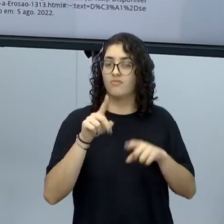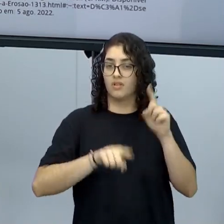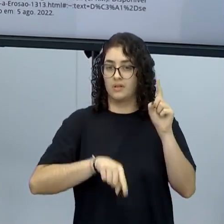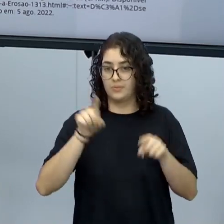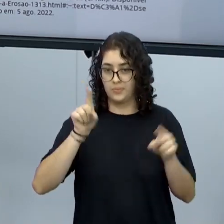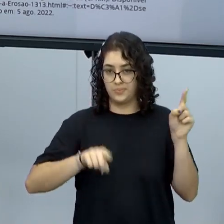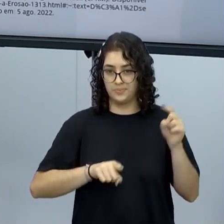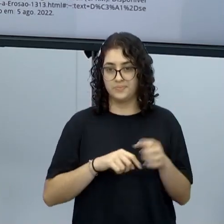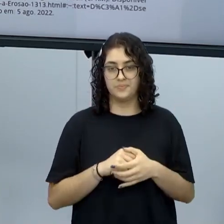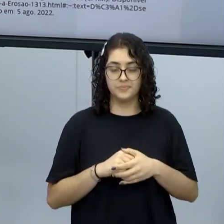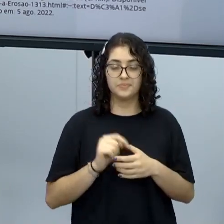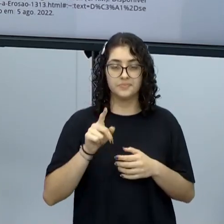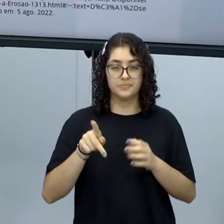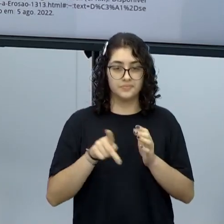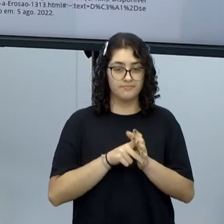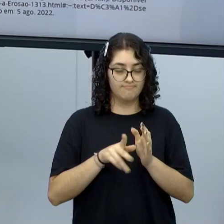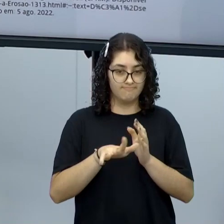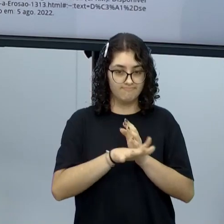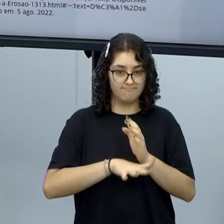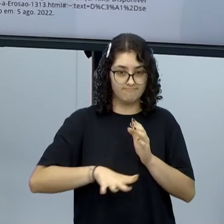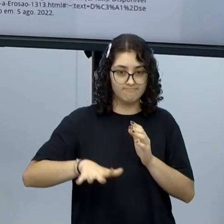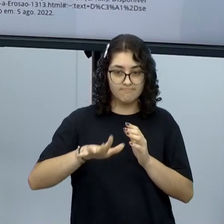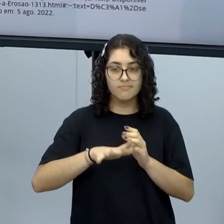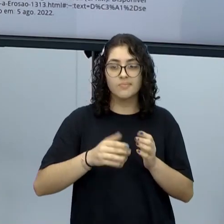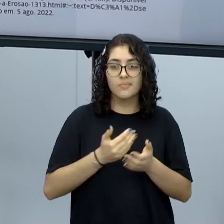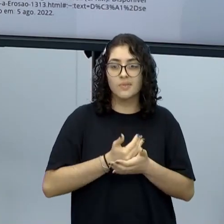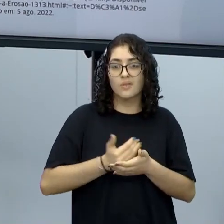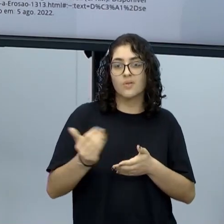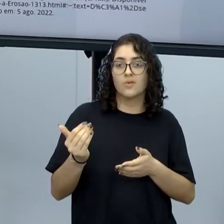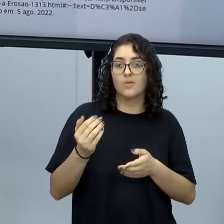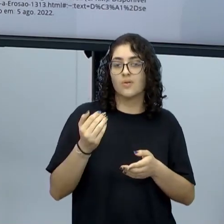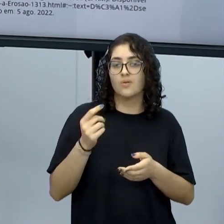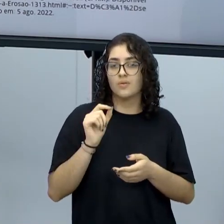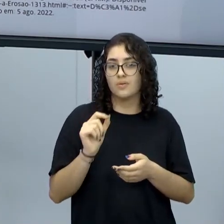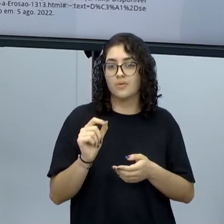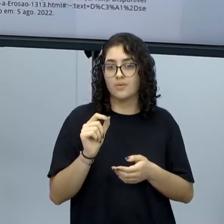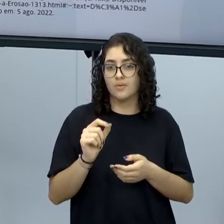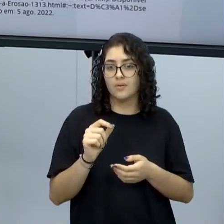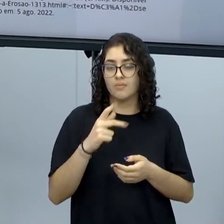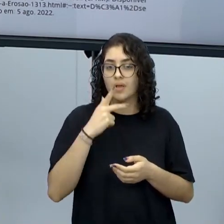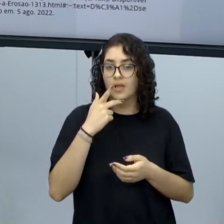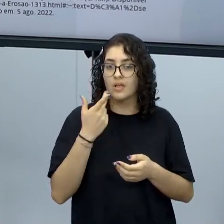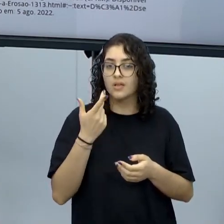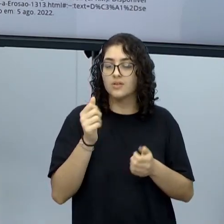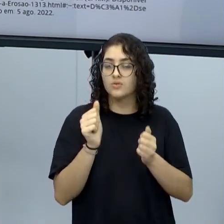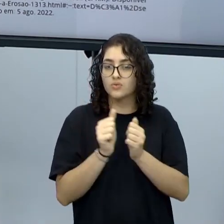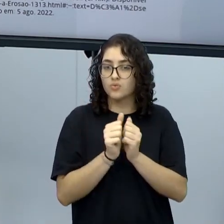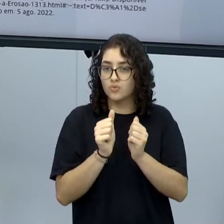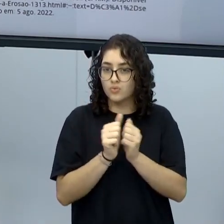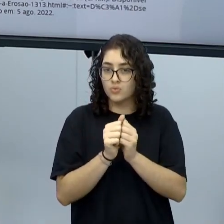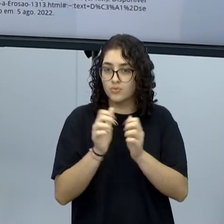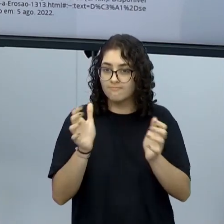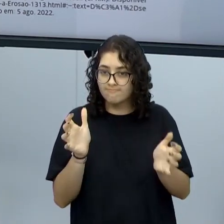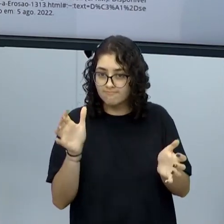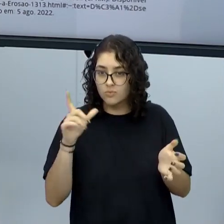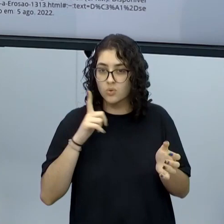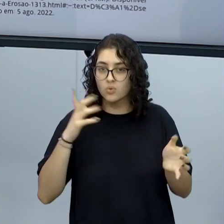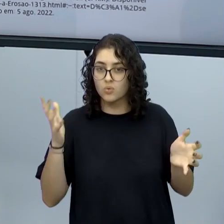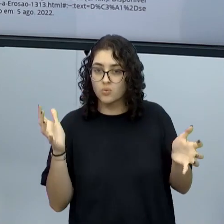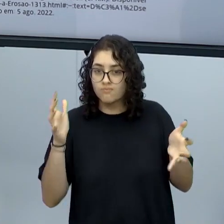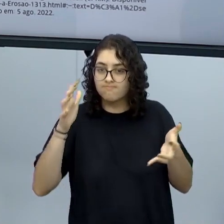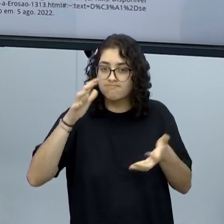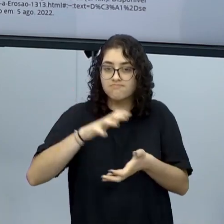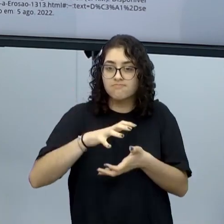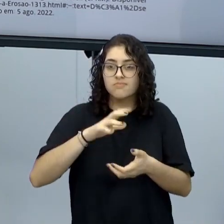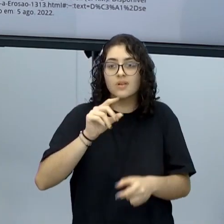deslocado. Esse sedimento, ele vai, como o próprio nome diz, se sedimentando, e por causa dos próprios